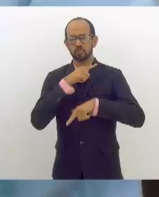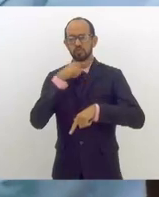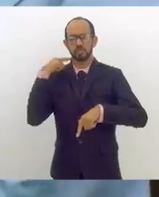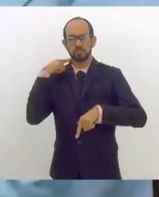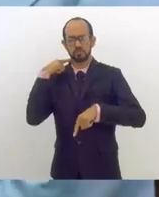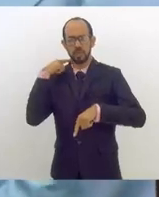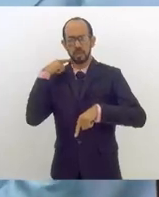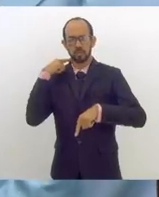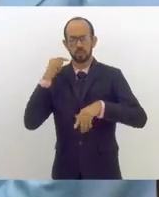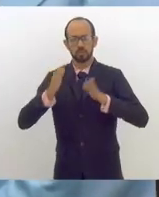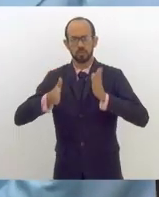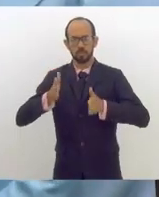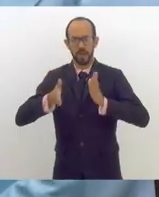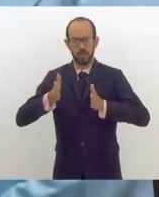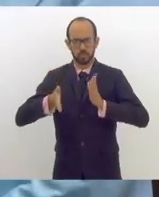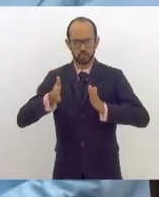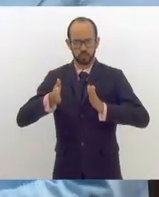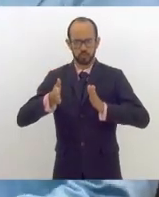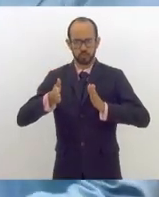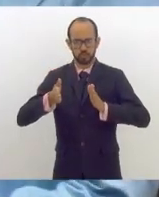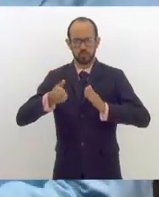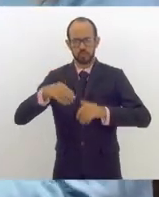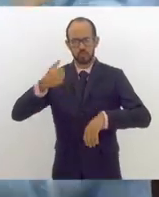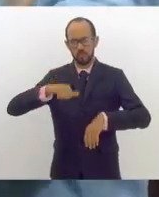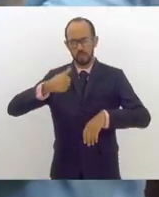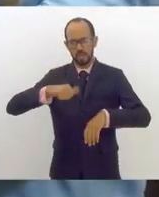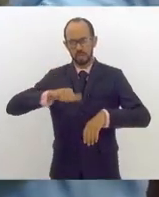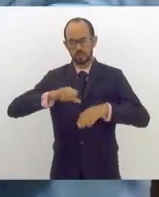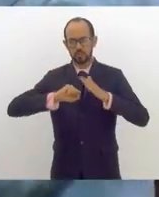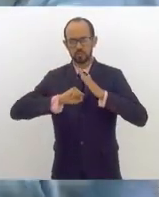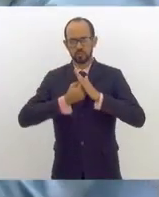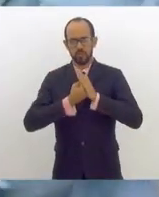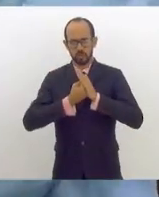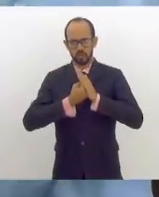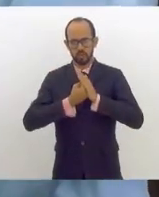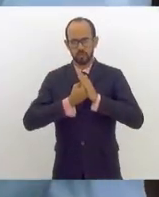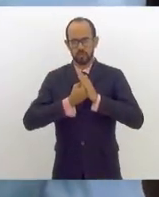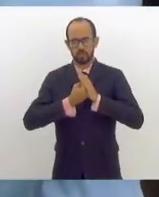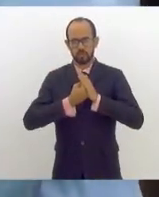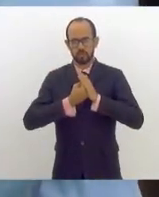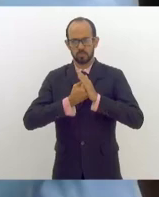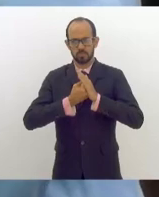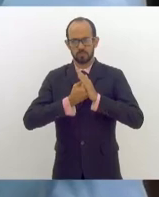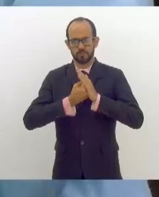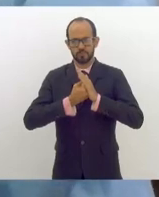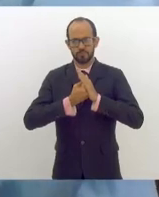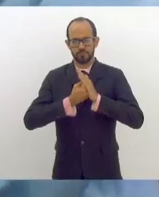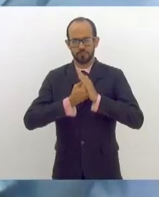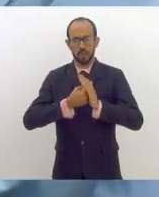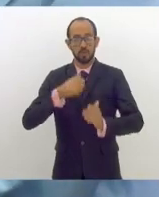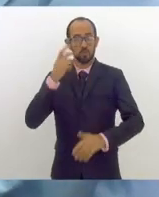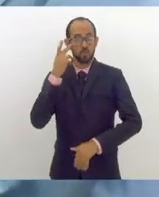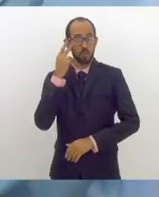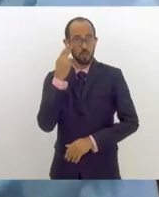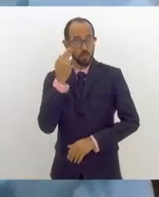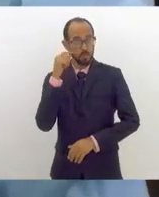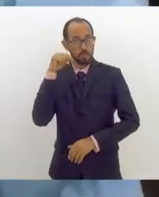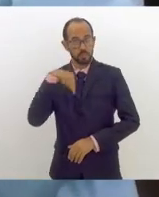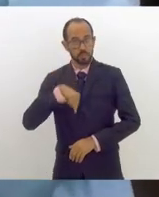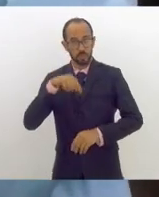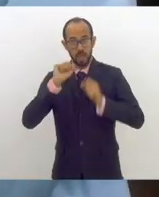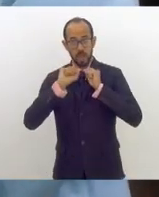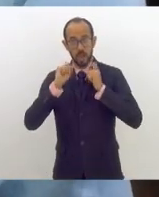regulamentar e de apreciação dos Ventos usualmente esta